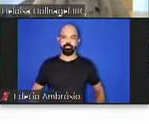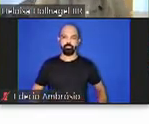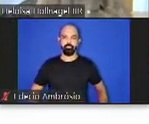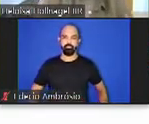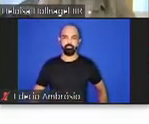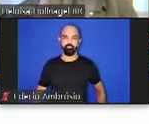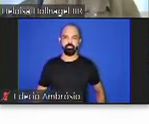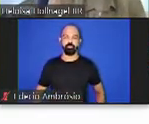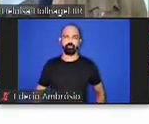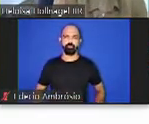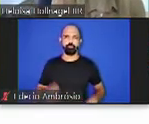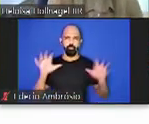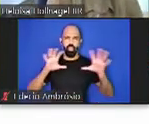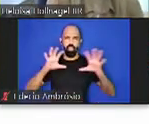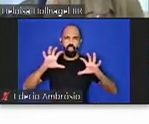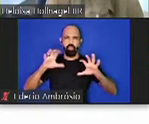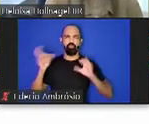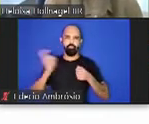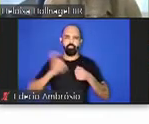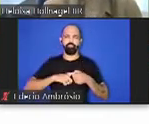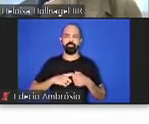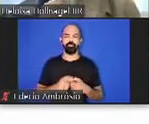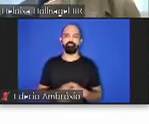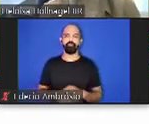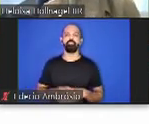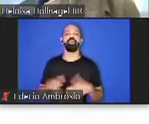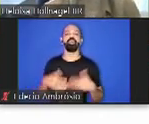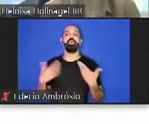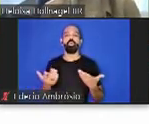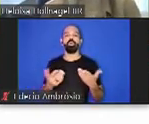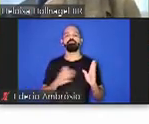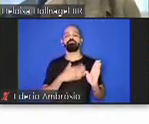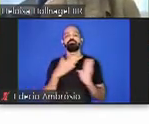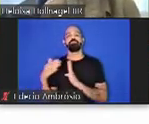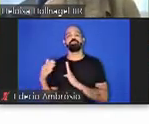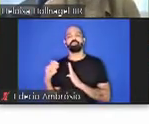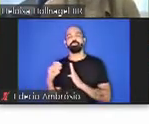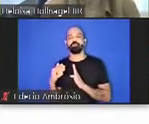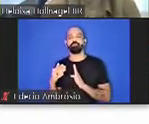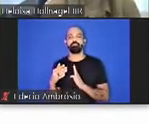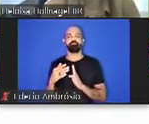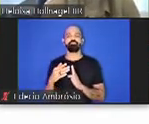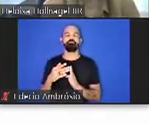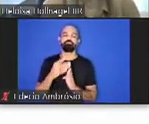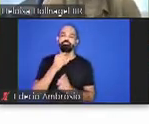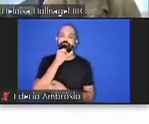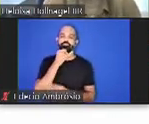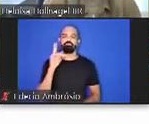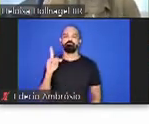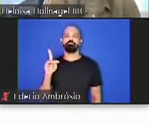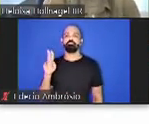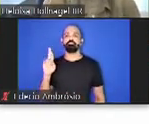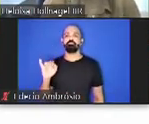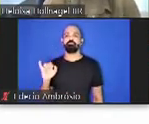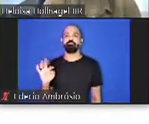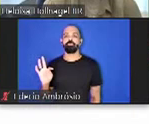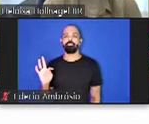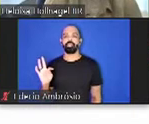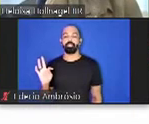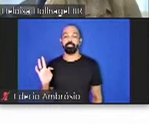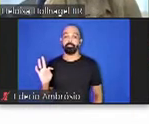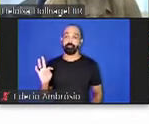congelou, vou retomar. Então, quais são os próximos passos, né, com relação ao PRINT? Além